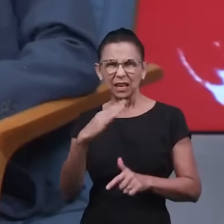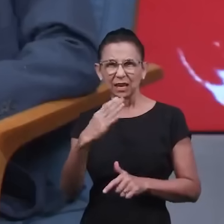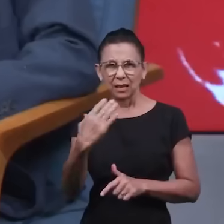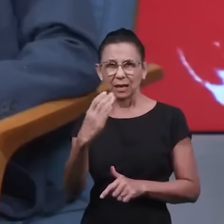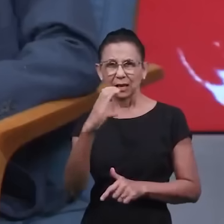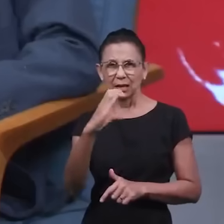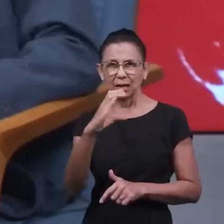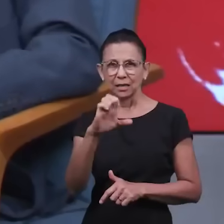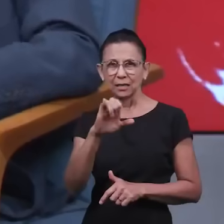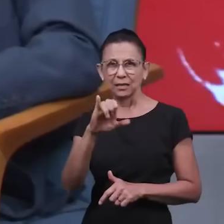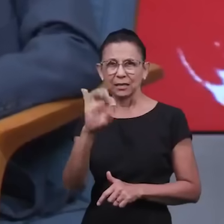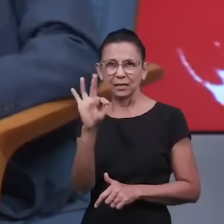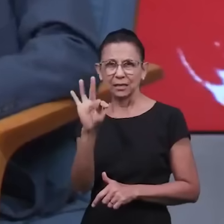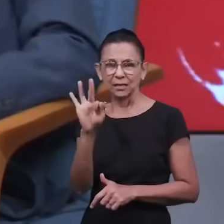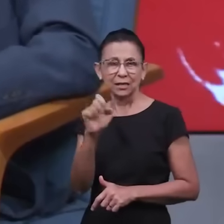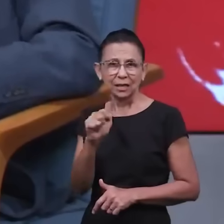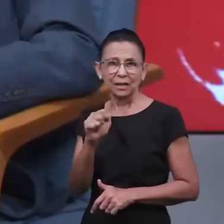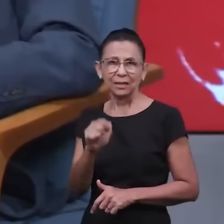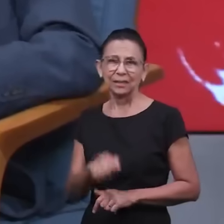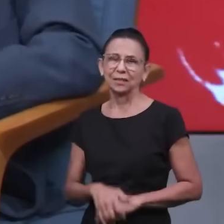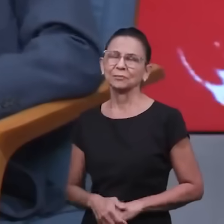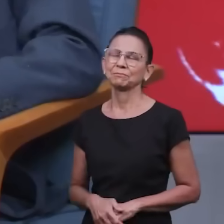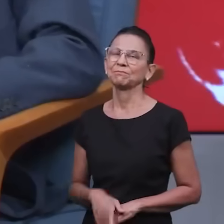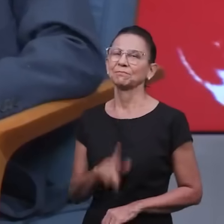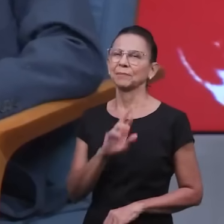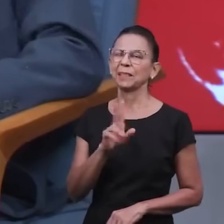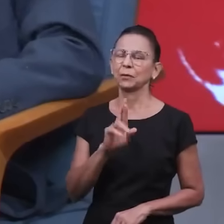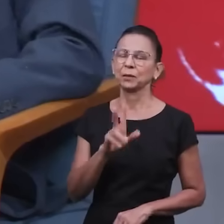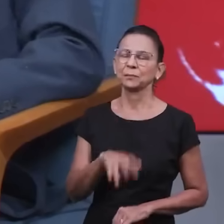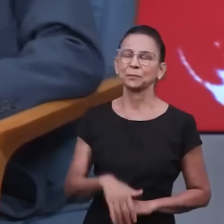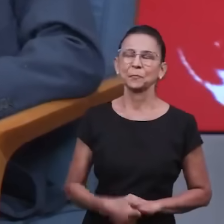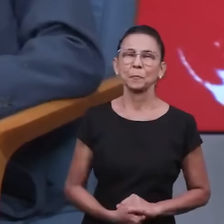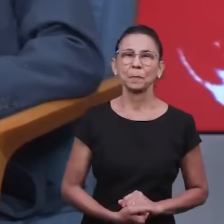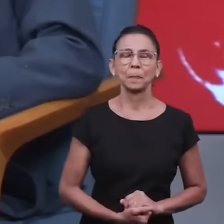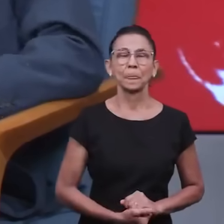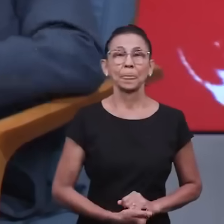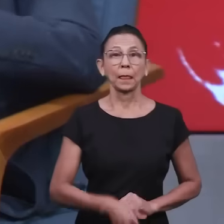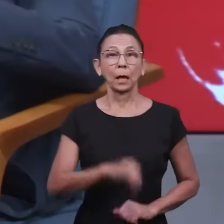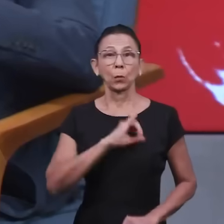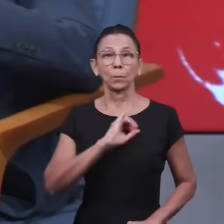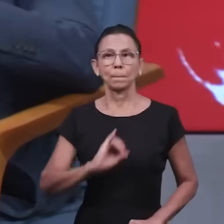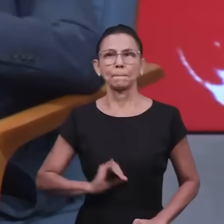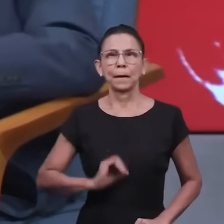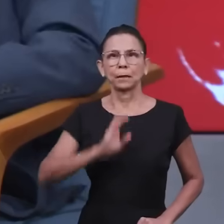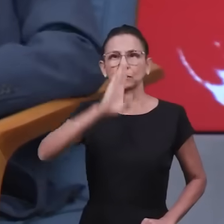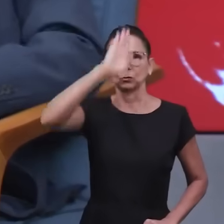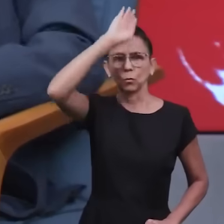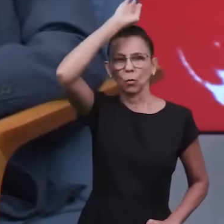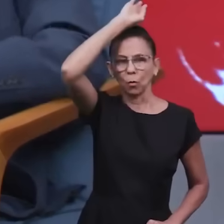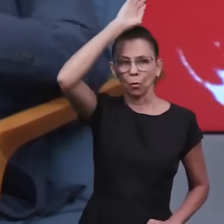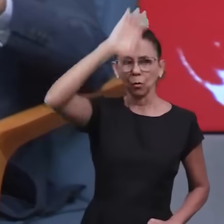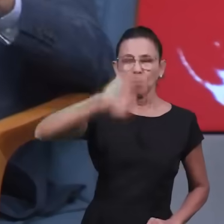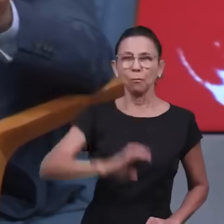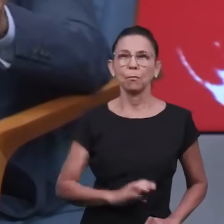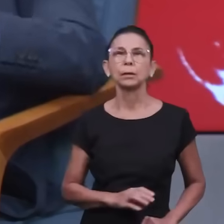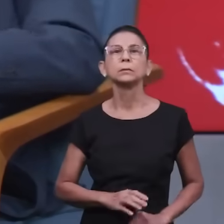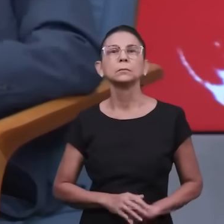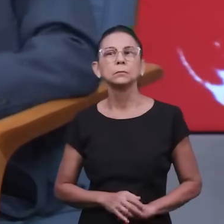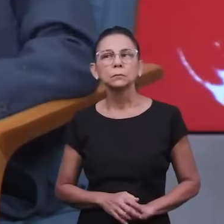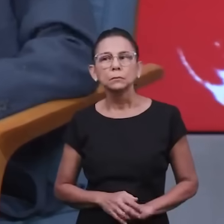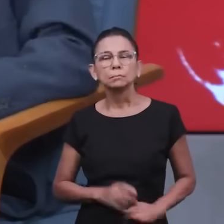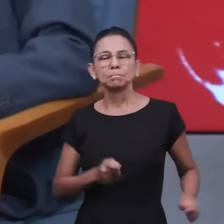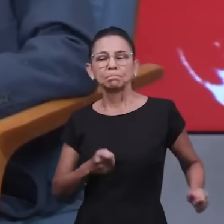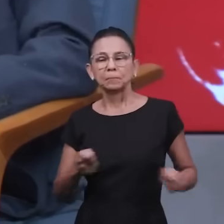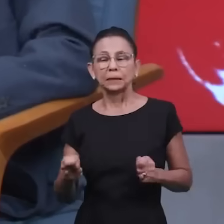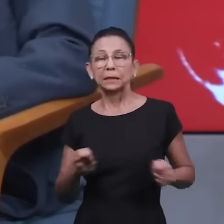Então, era o auge da perseguição. O Império Romano também perseguia, mas nem tanto. Era mais dentro de Jerusalém,